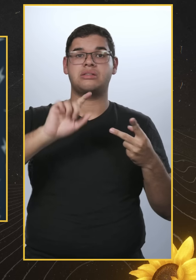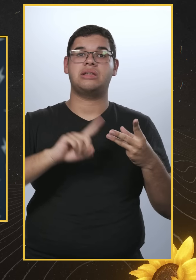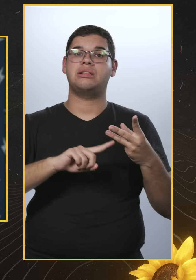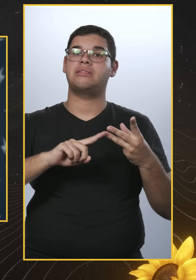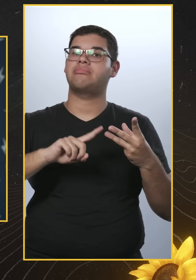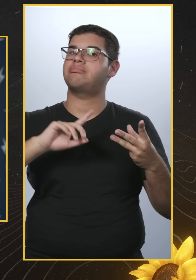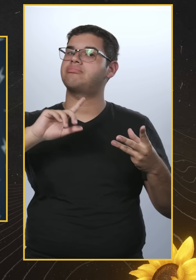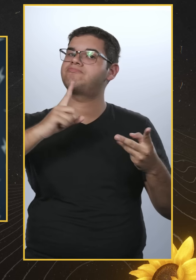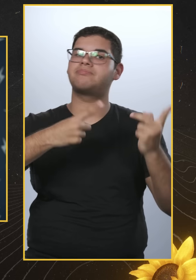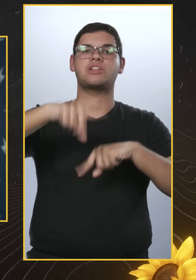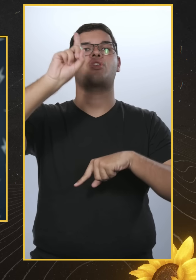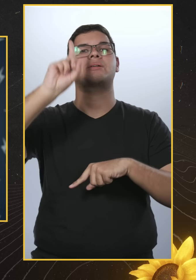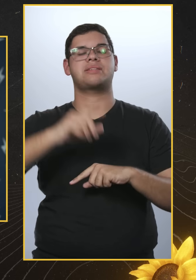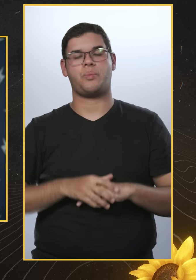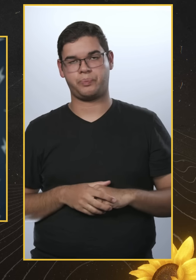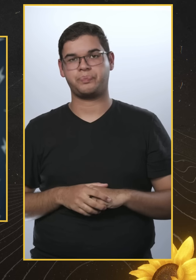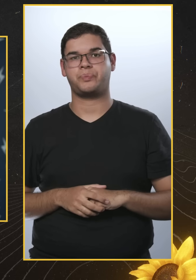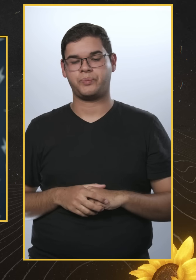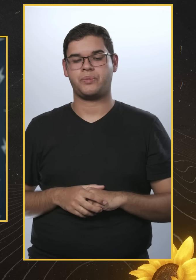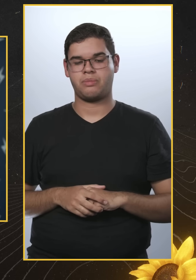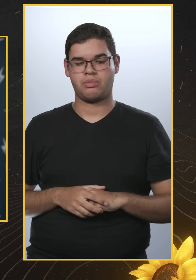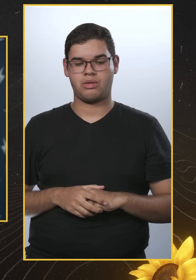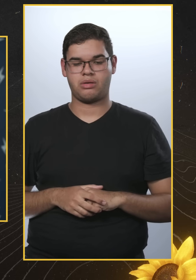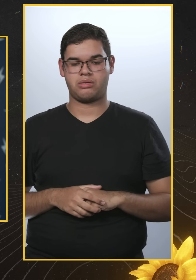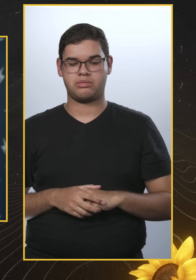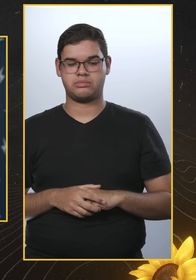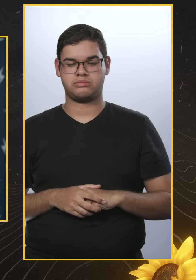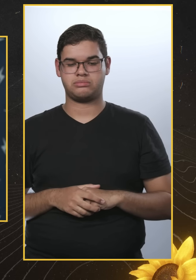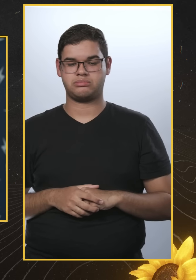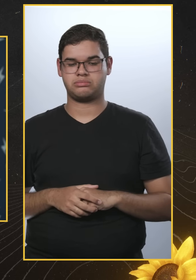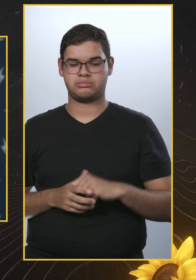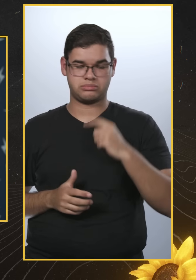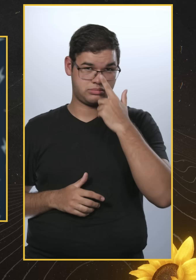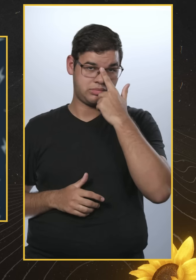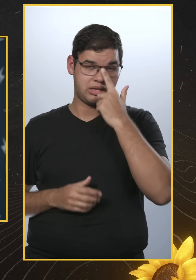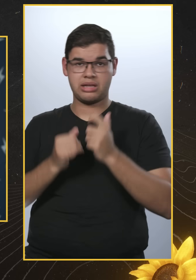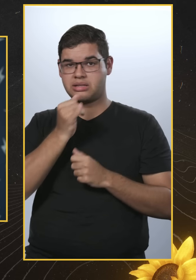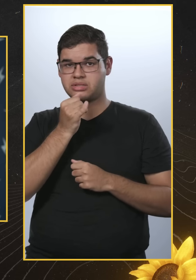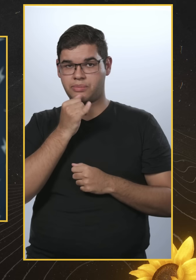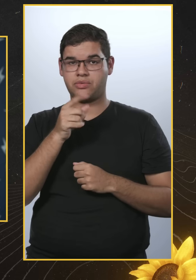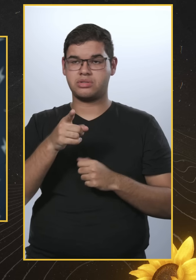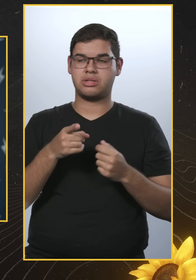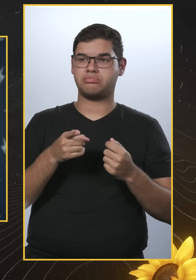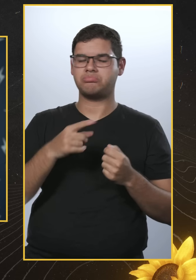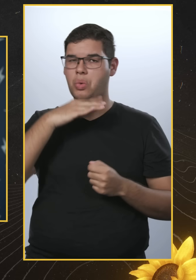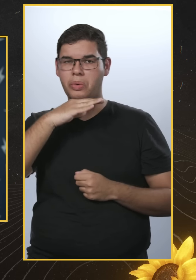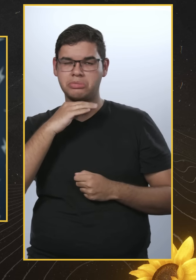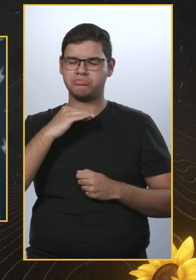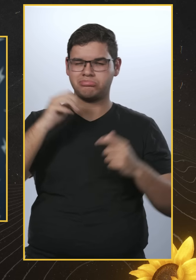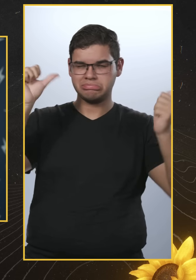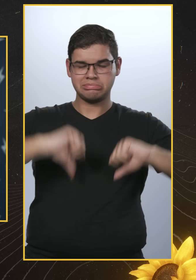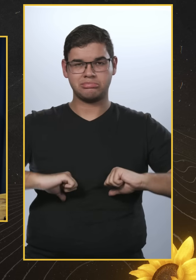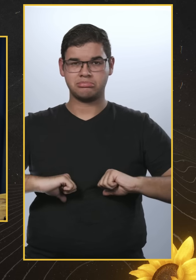a melhora É como se você batesse um perfume no cocô antes tava fedendo cocô você bate o perfume melhorou é